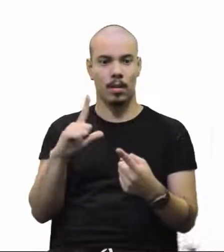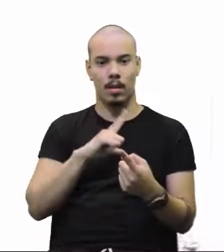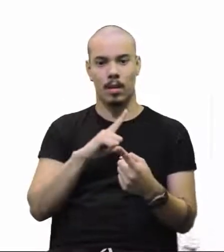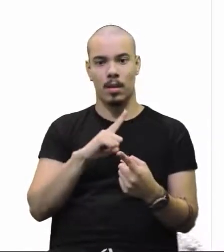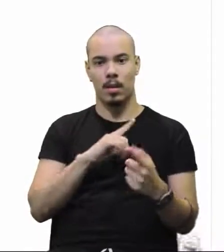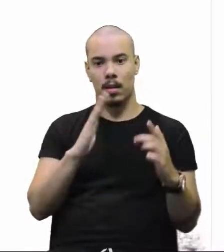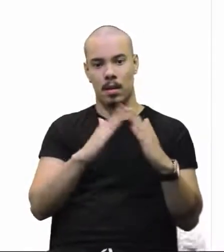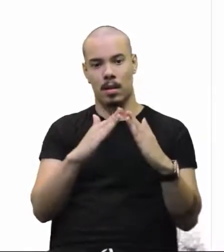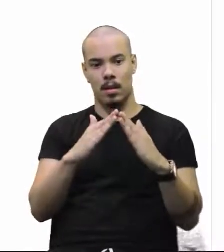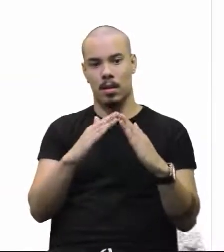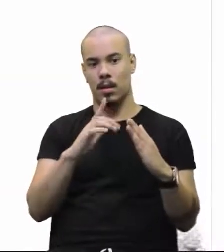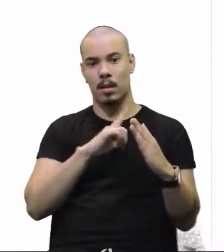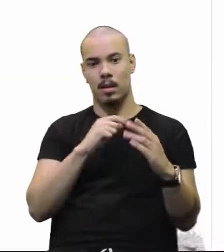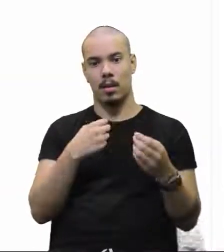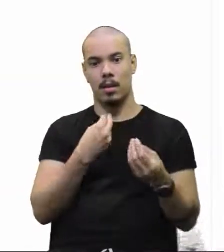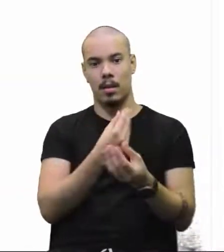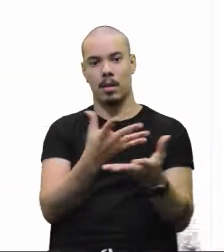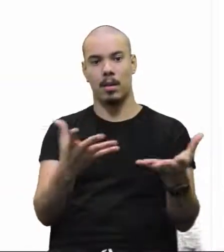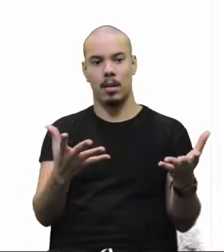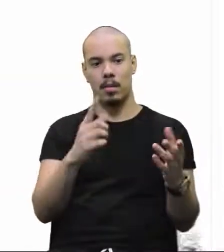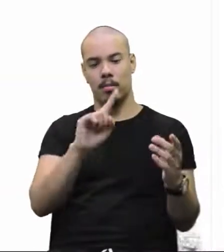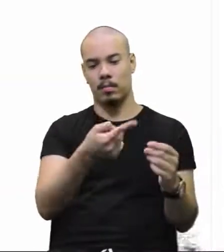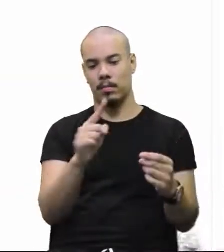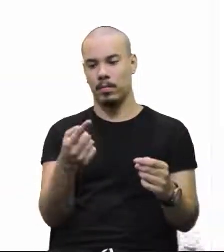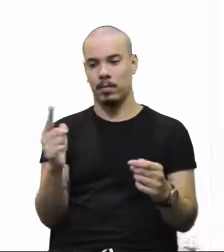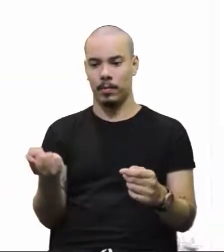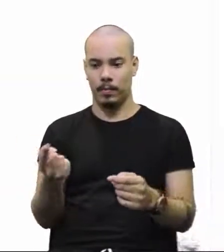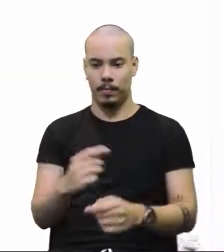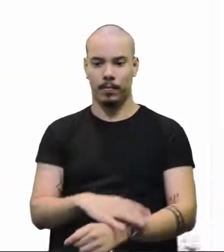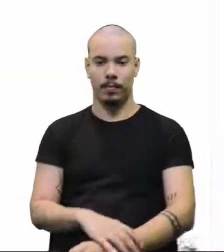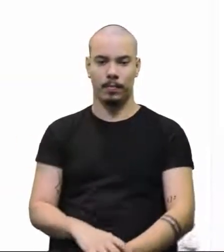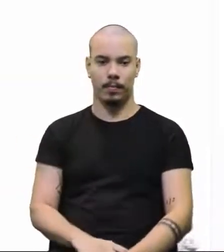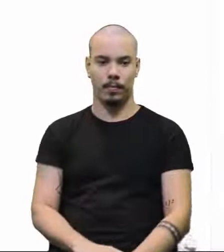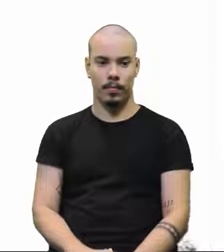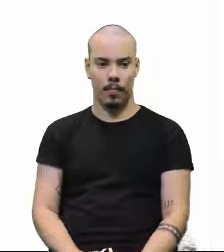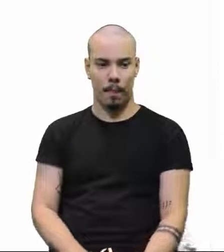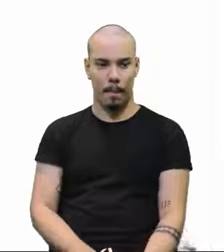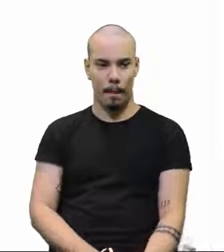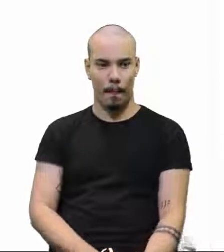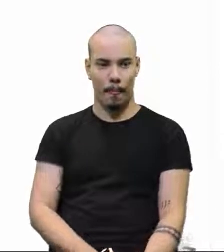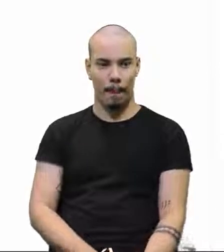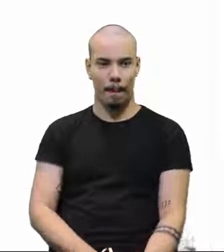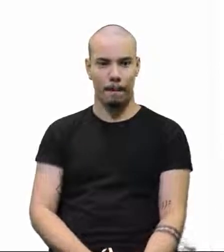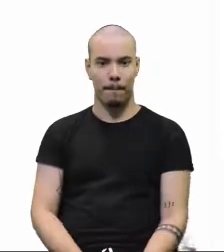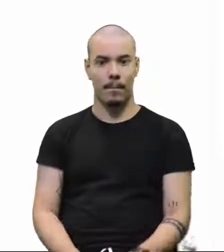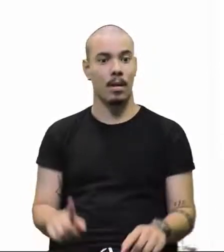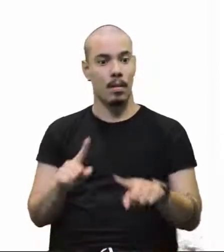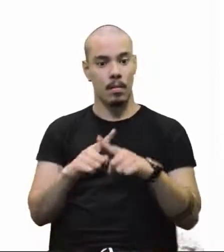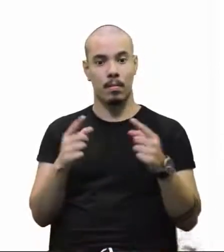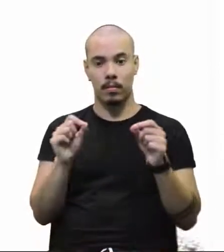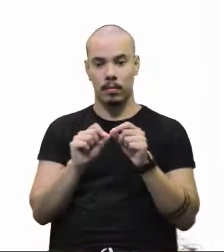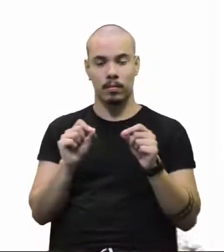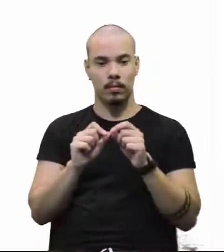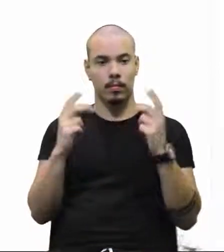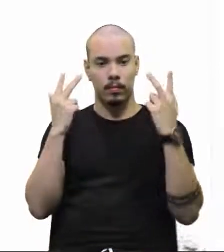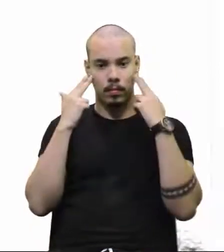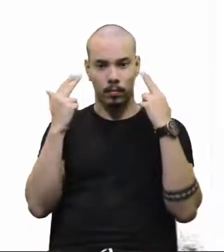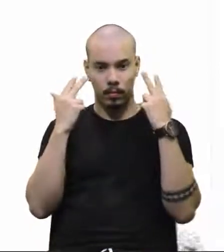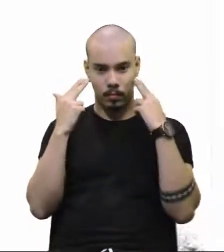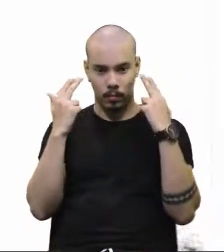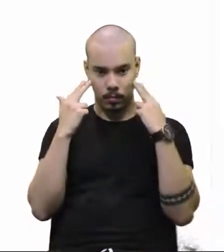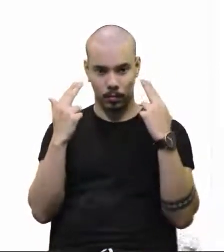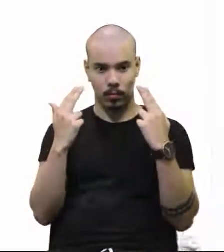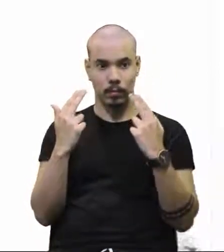aí. 28, não daria 3 casas. Já? Aí o que acontece? Aí não, vai fazer normalmente, vai dar